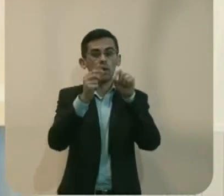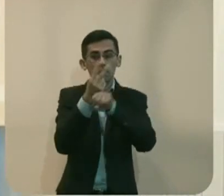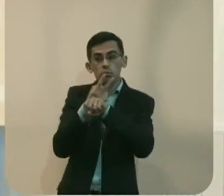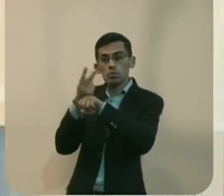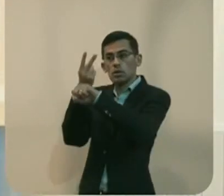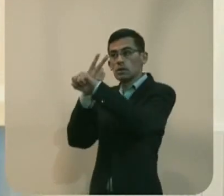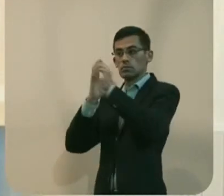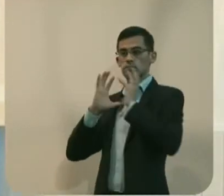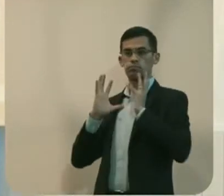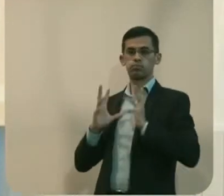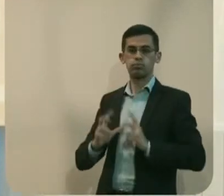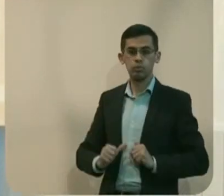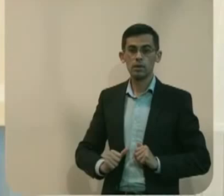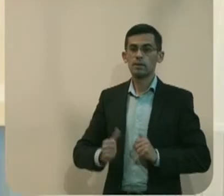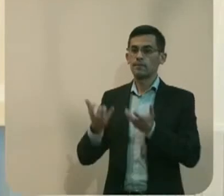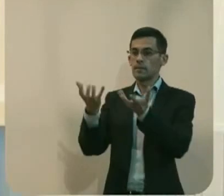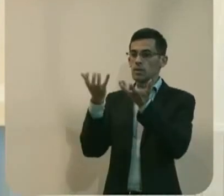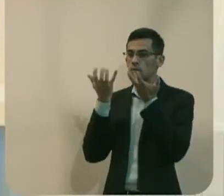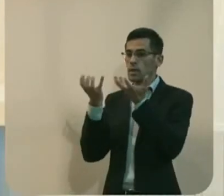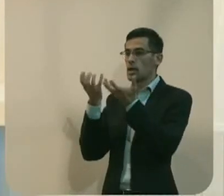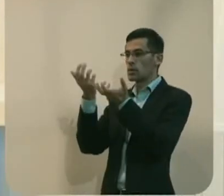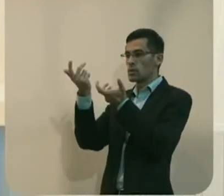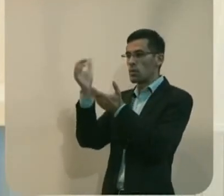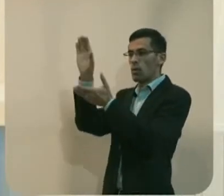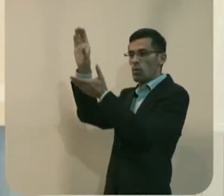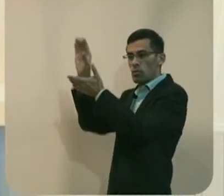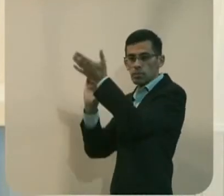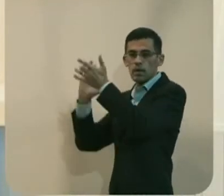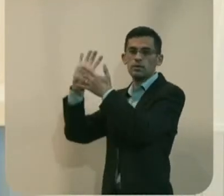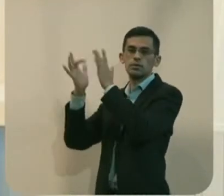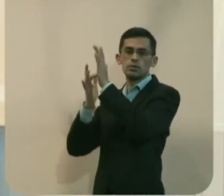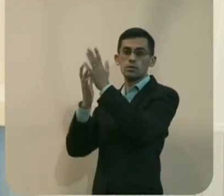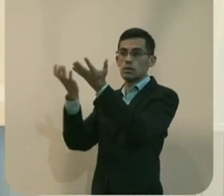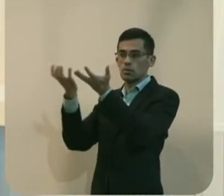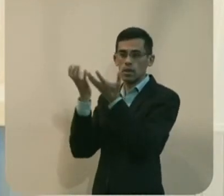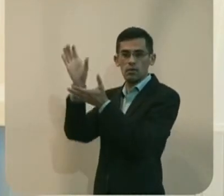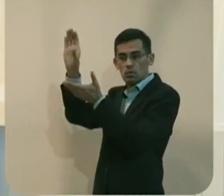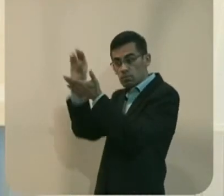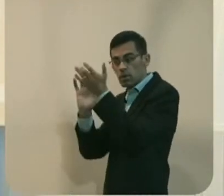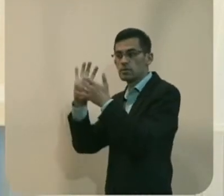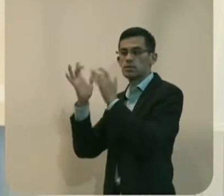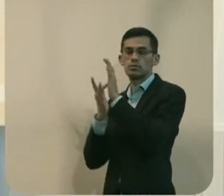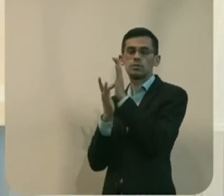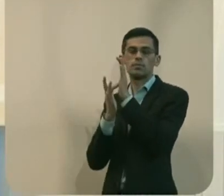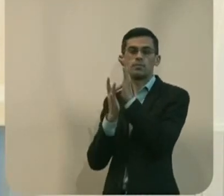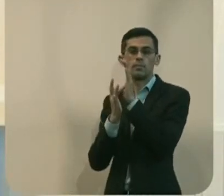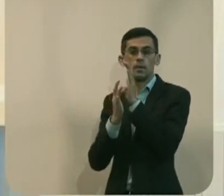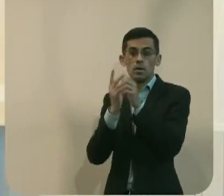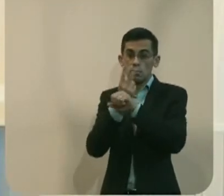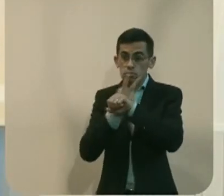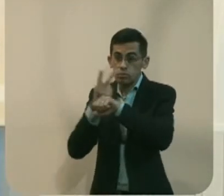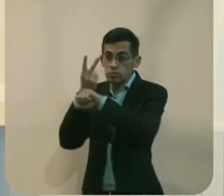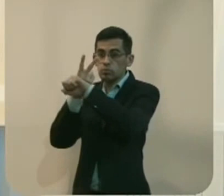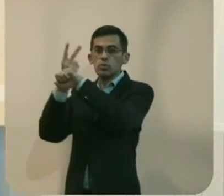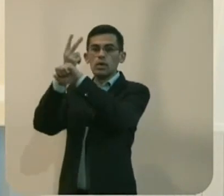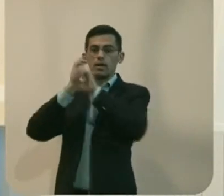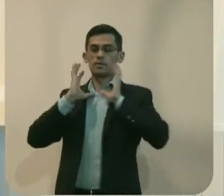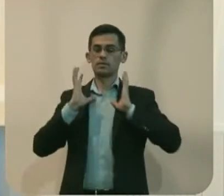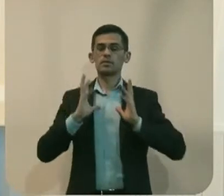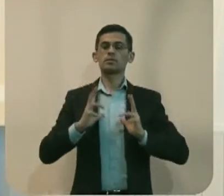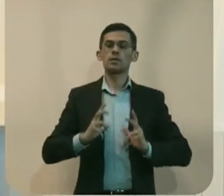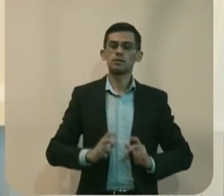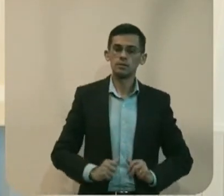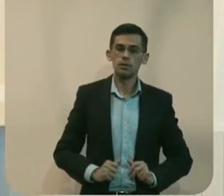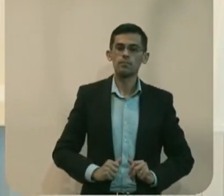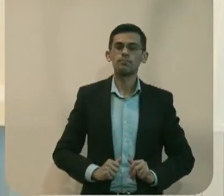buscando santificação, dizendo: eu quero imitar Jesus, eu quero imitar Jesus. Buscar a santificação